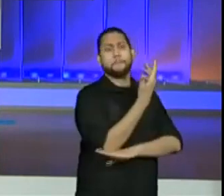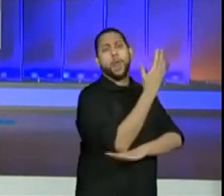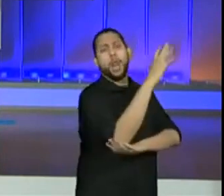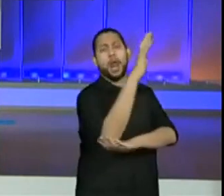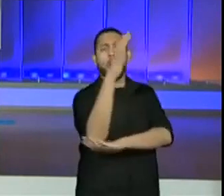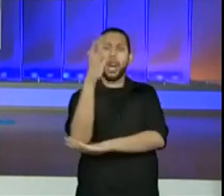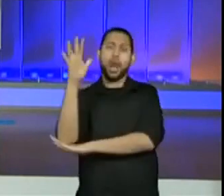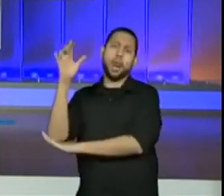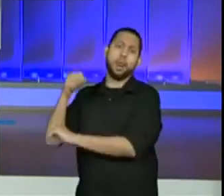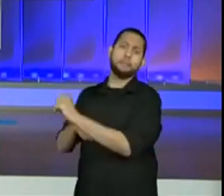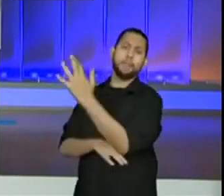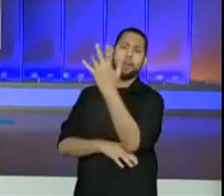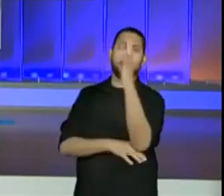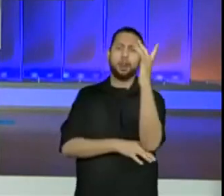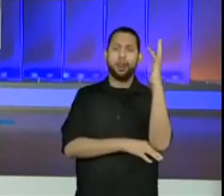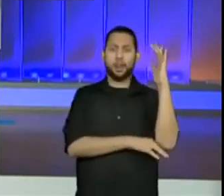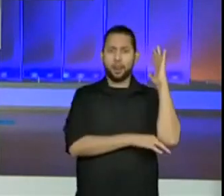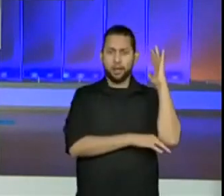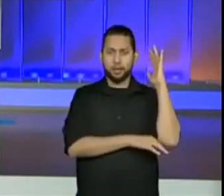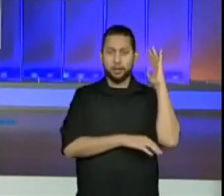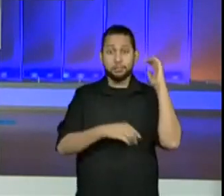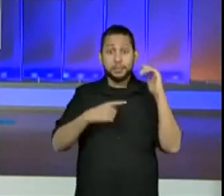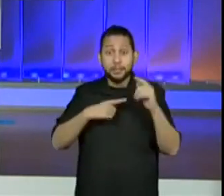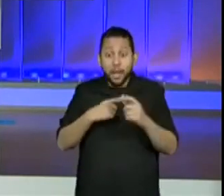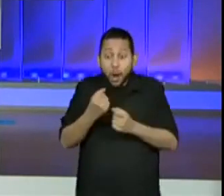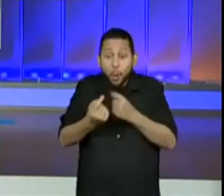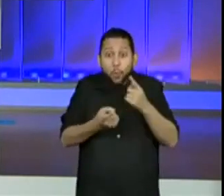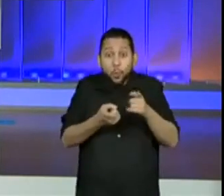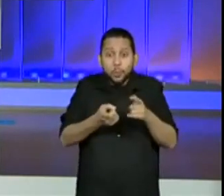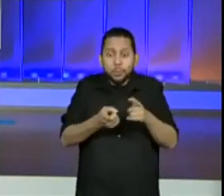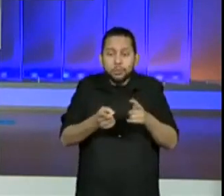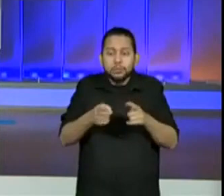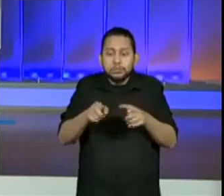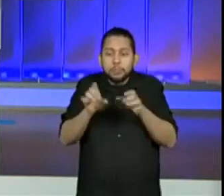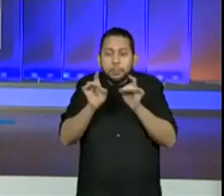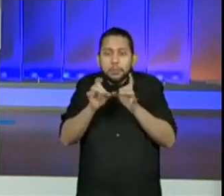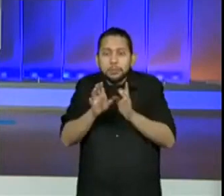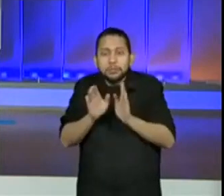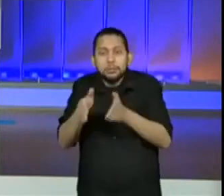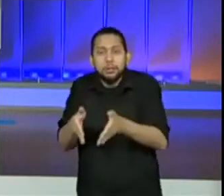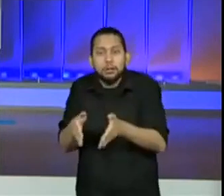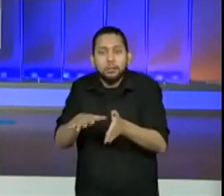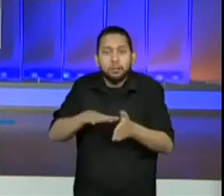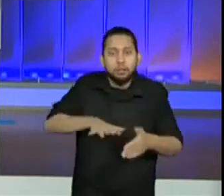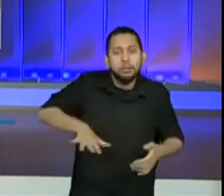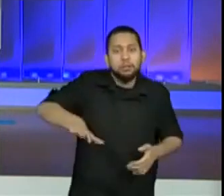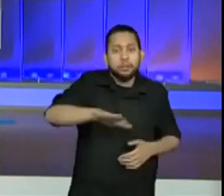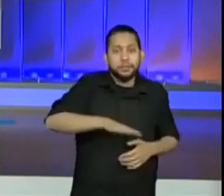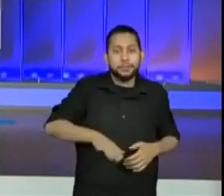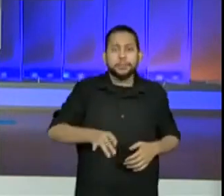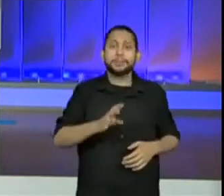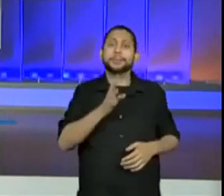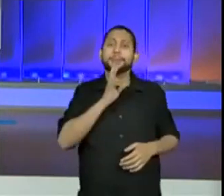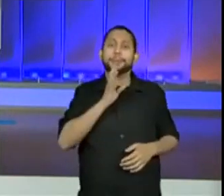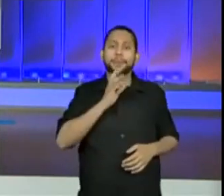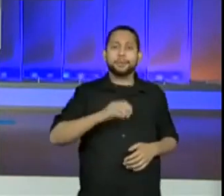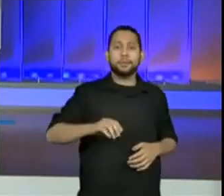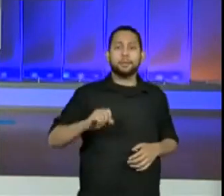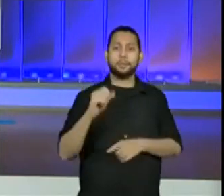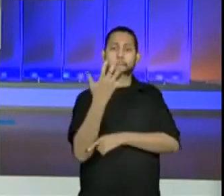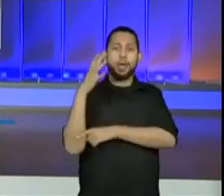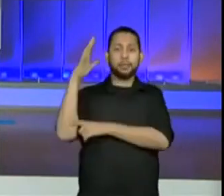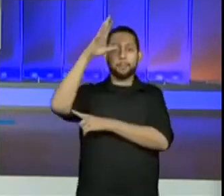Na verdade, é um tipo de vegetação? É assim como a floresta amazônica? É assim como a mata atlântica?